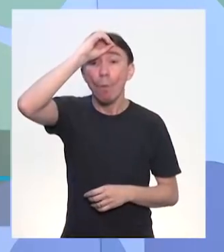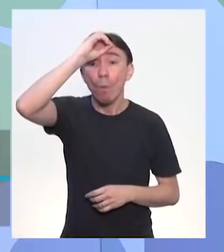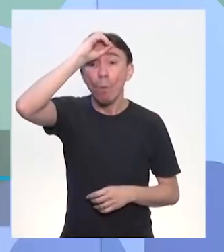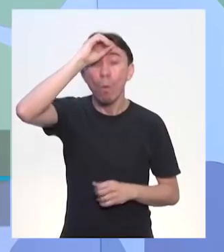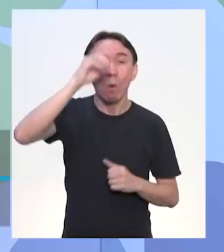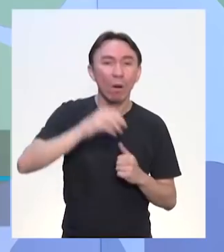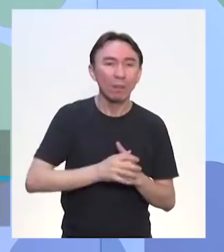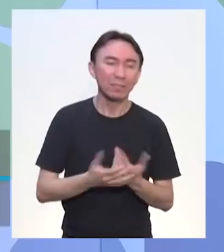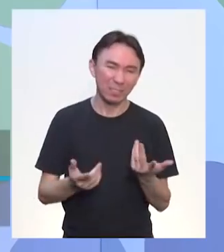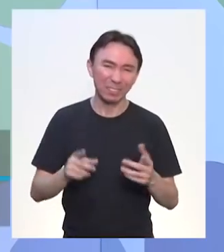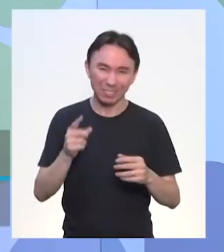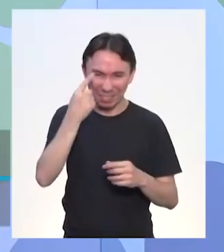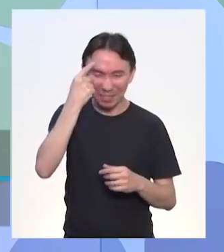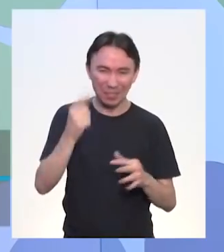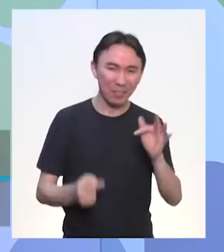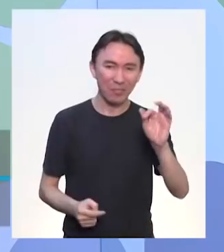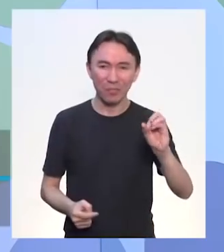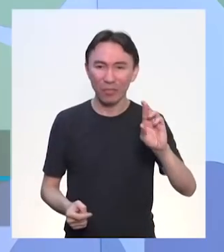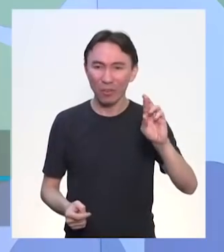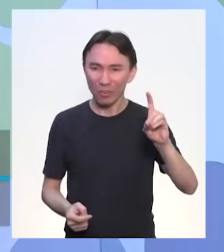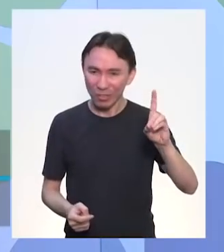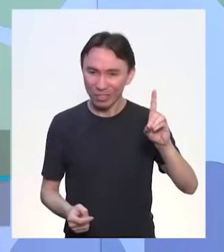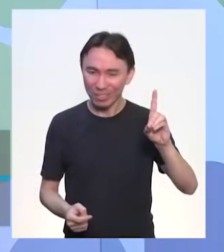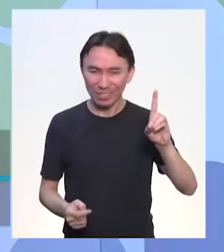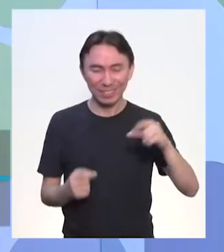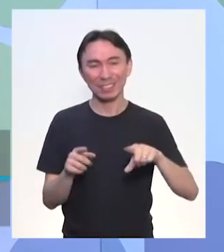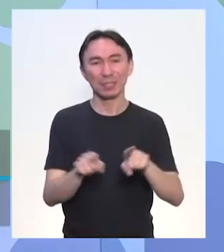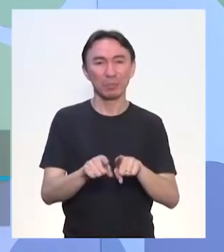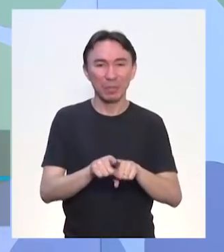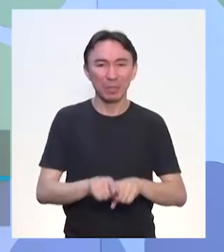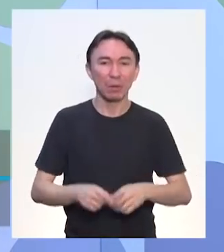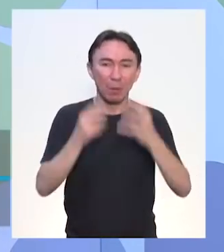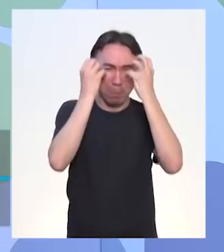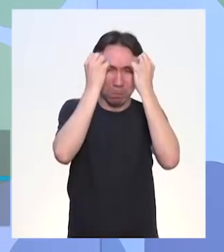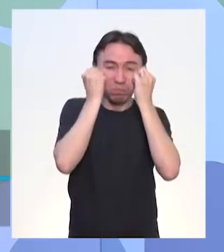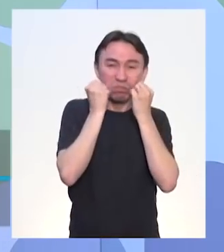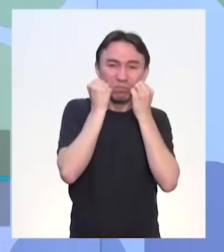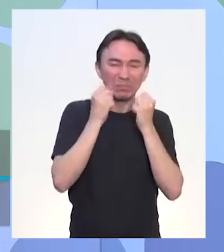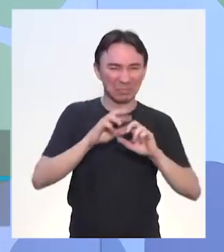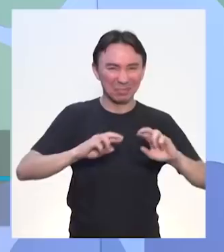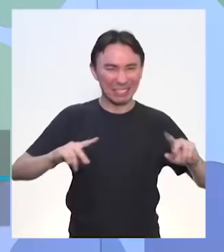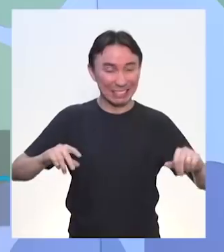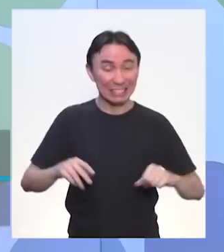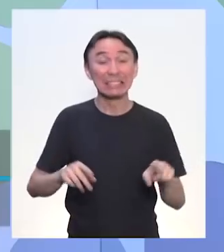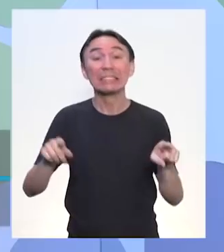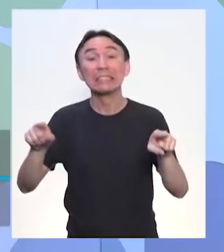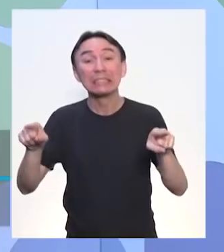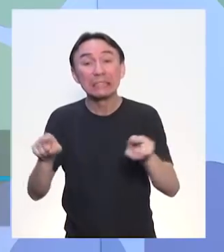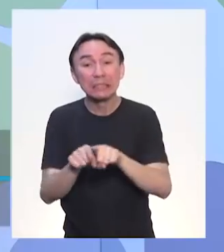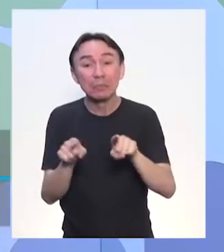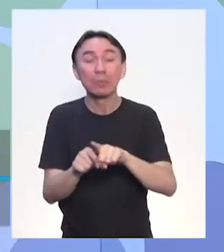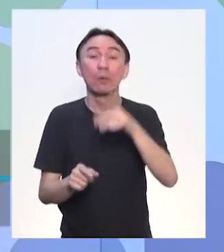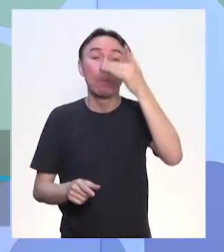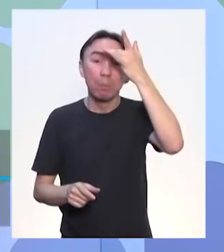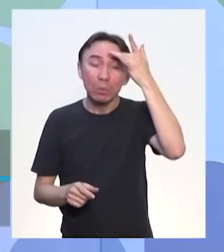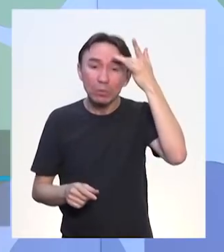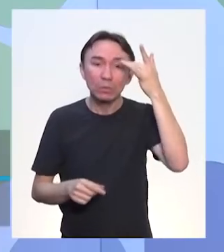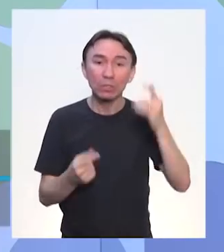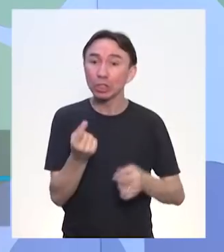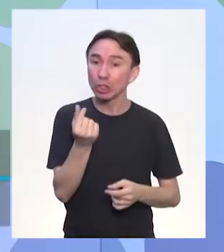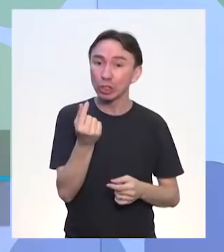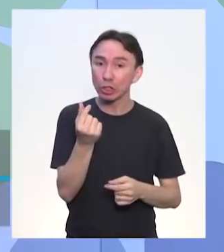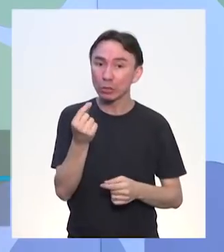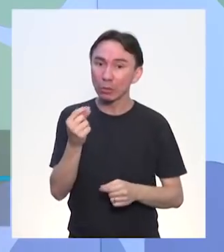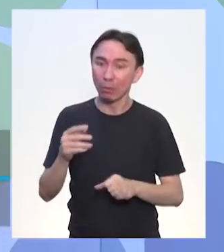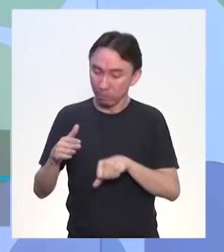sobre Fordismo, Taylorismo, enfim, mas é importante lembrar sobre essa questão, que também a pessoa que está ali guardando dinheiro, que está